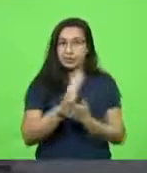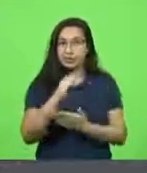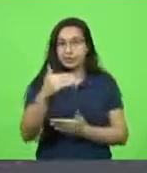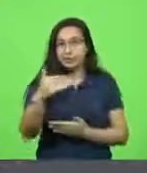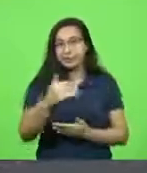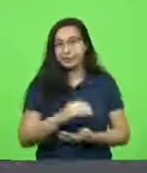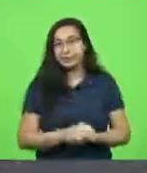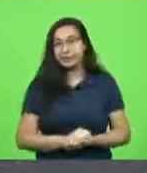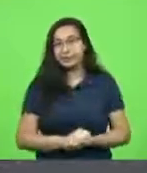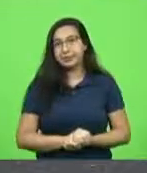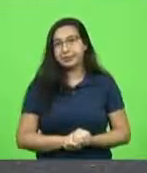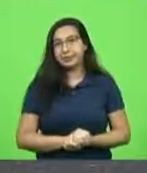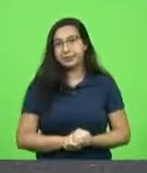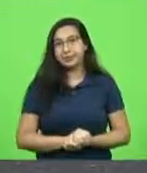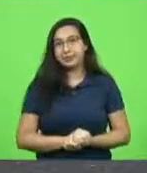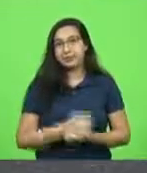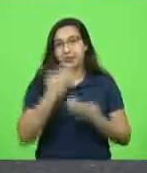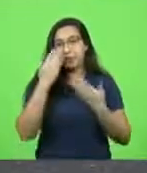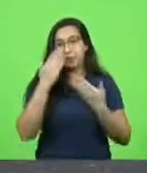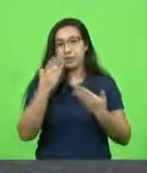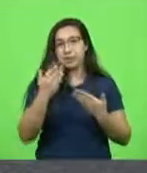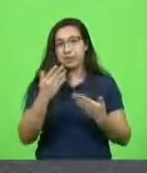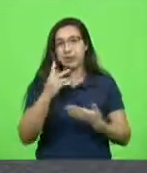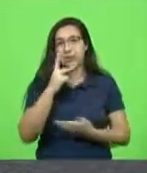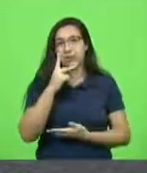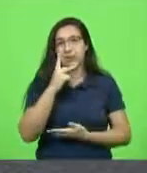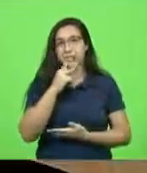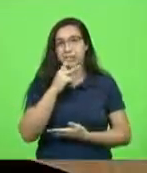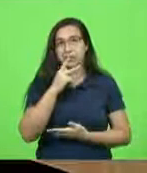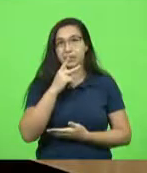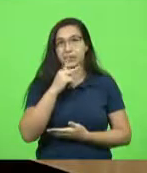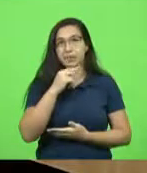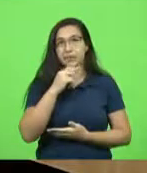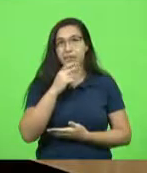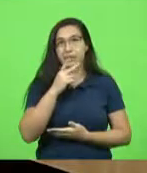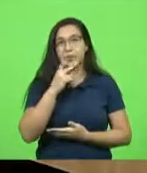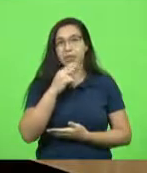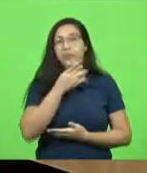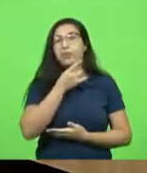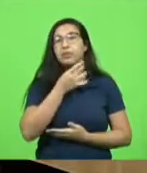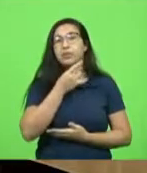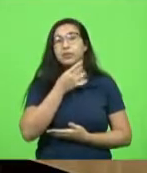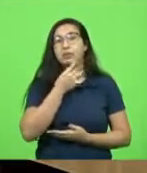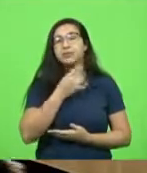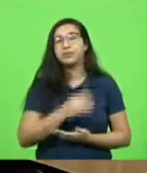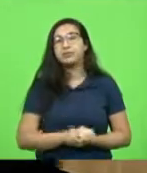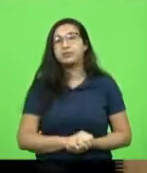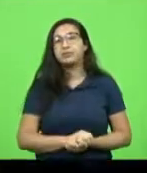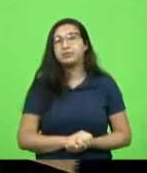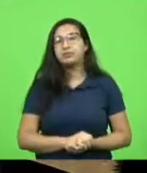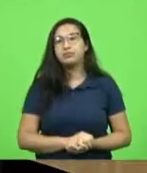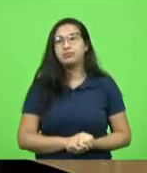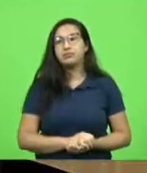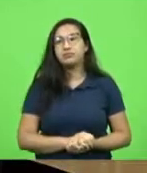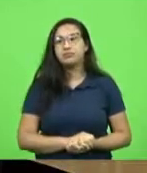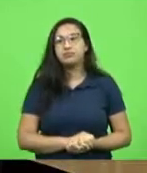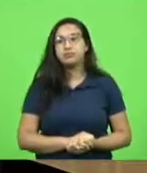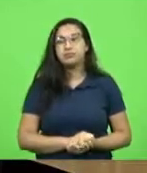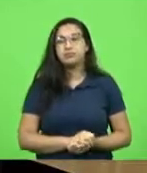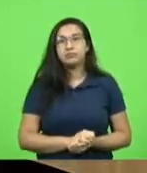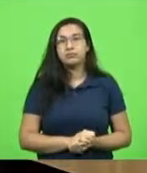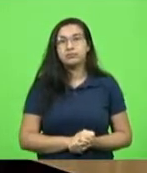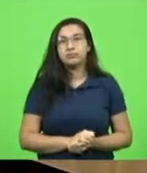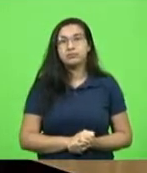era isso Deputado cobalchini Muito obrigado Deputado quebrou aqui nesse vossa excelência nem consegue um minuto só Claro quando eu ligo estou brigando